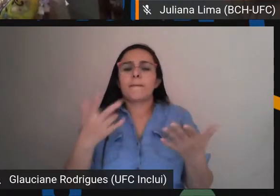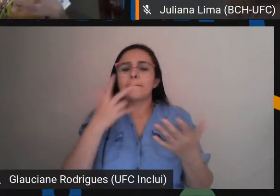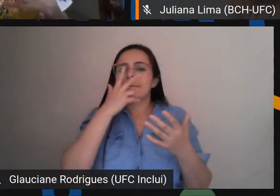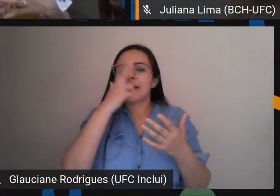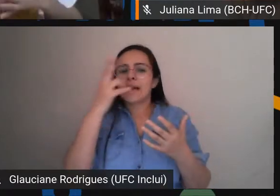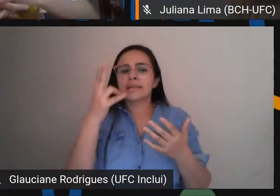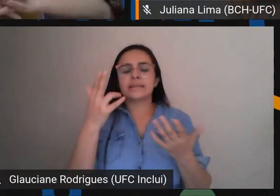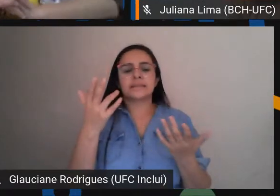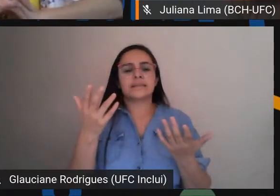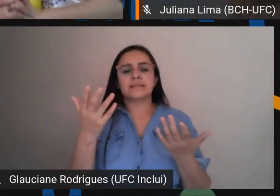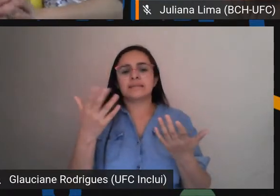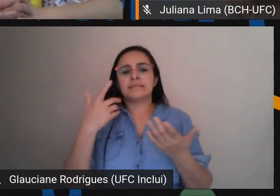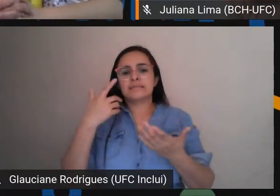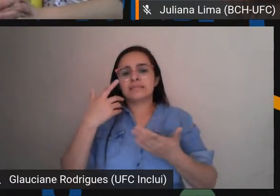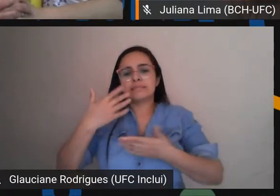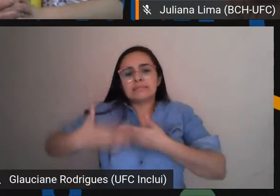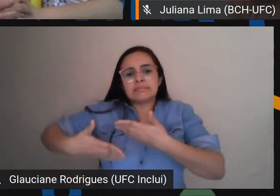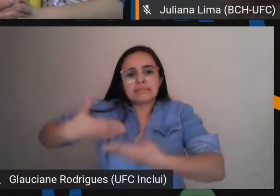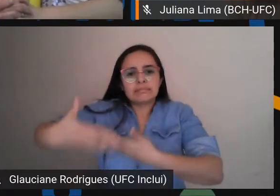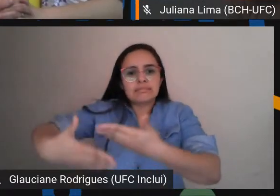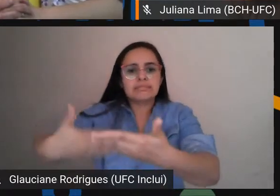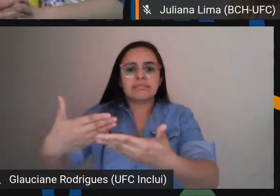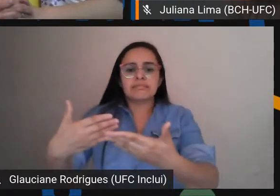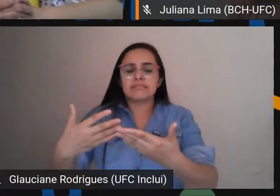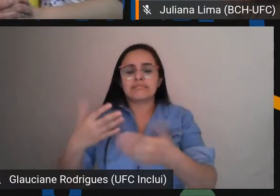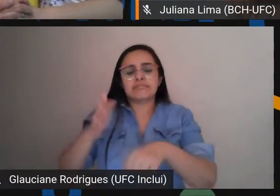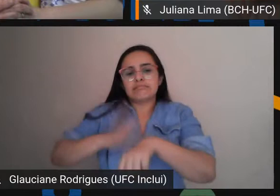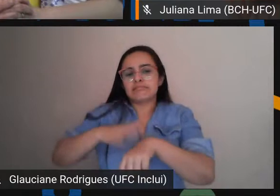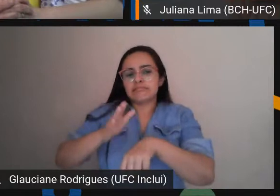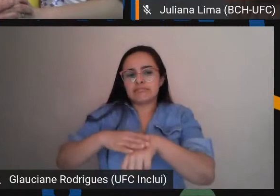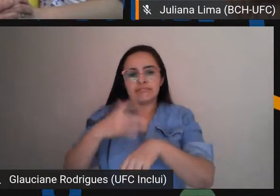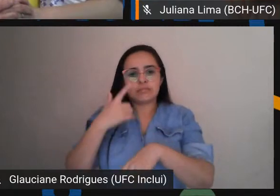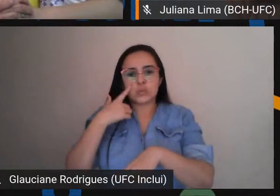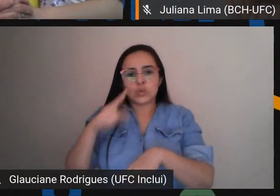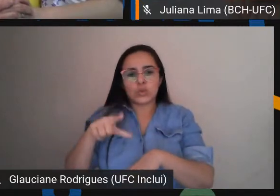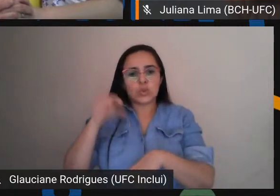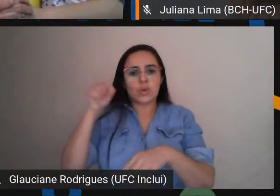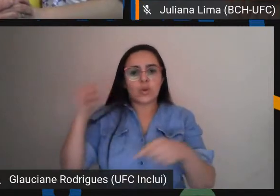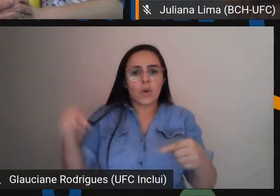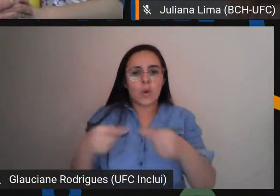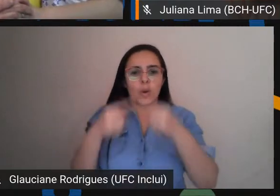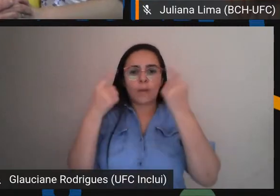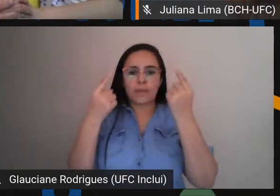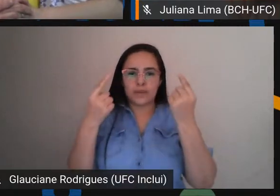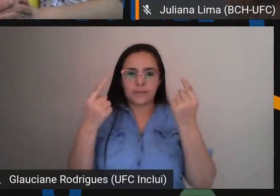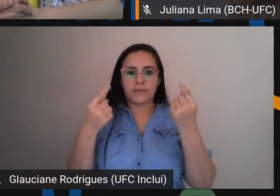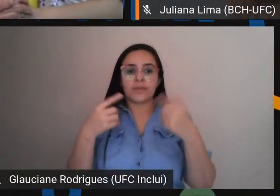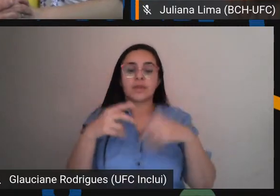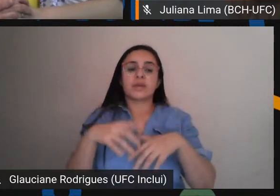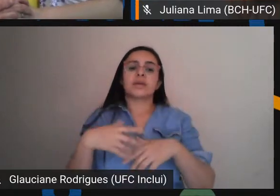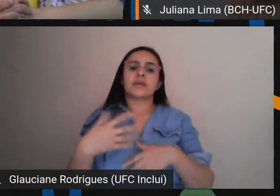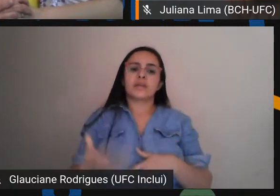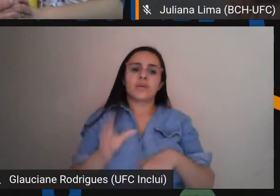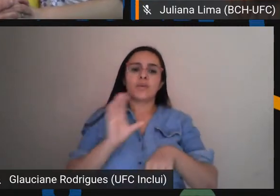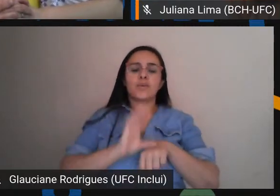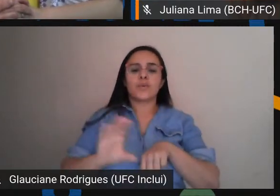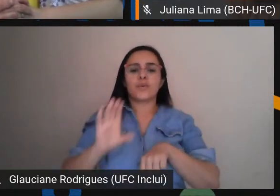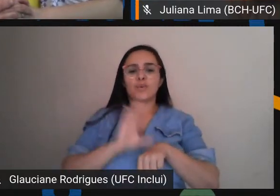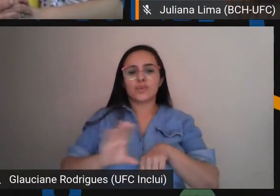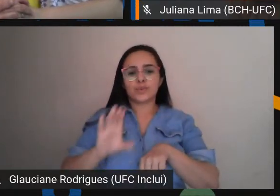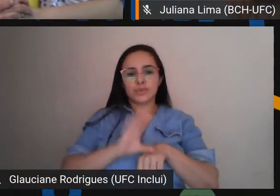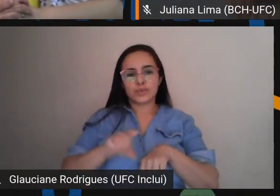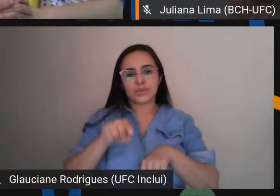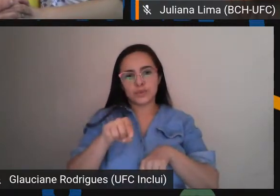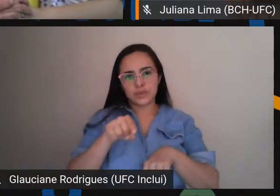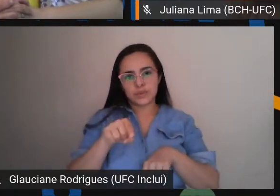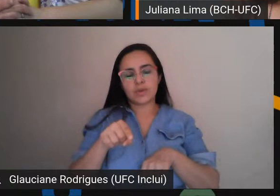o próprio andamento da revisão, né? E aí fica o convite de fazer o curso Saúde Baseada em Evidências e o Revisão Sistemática